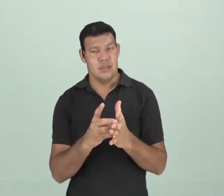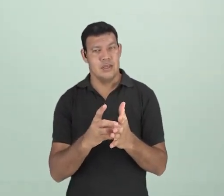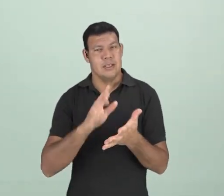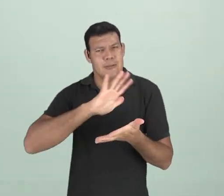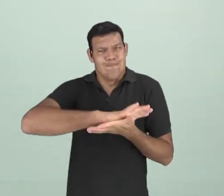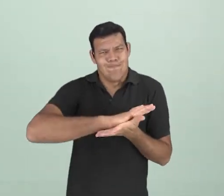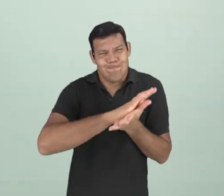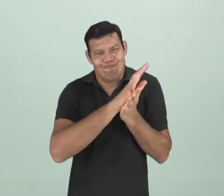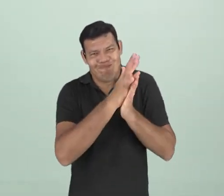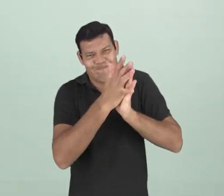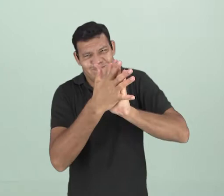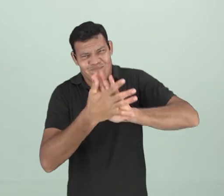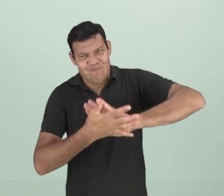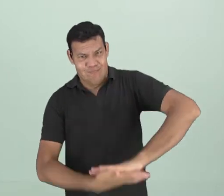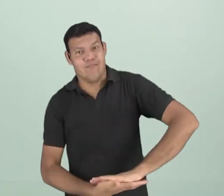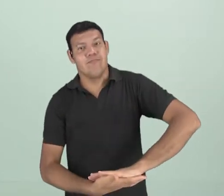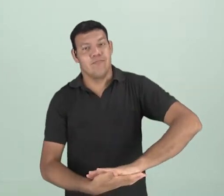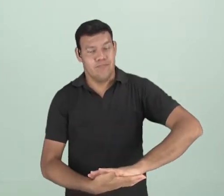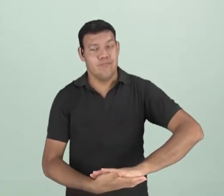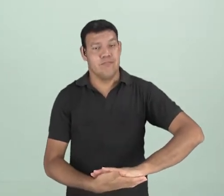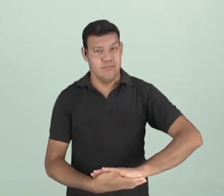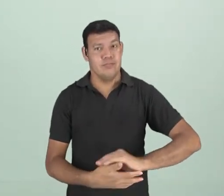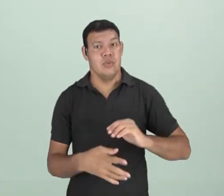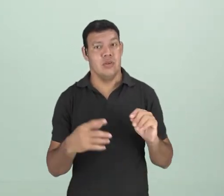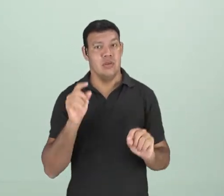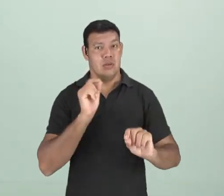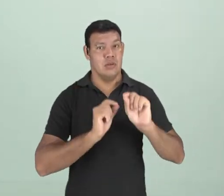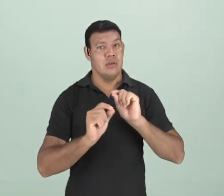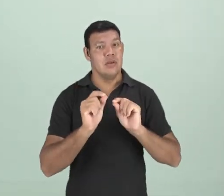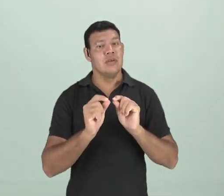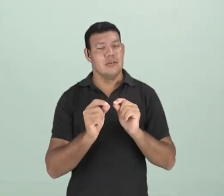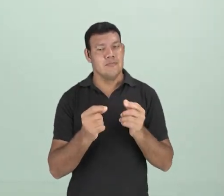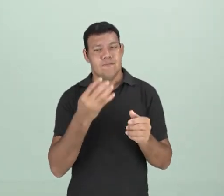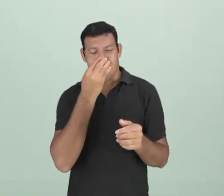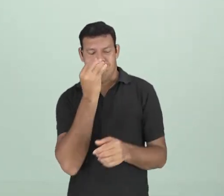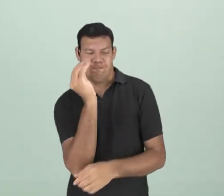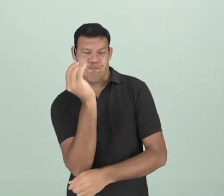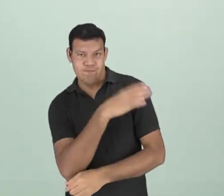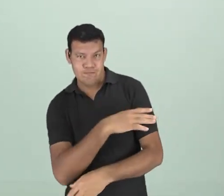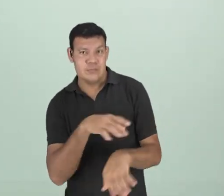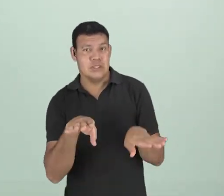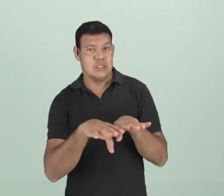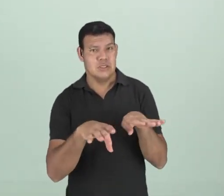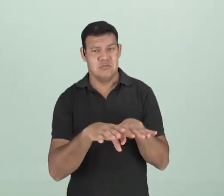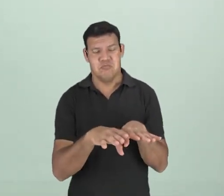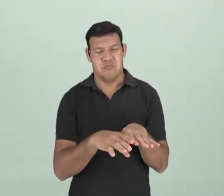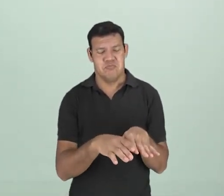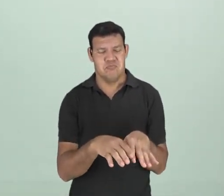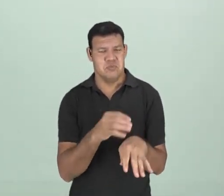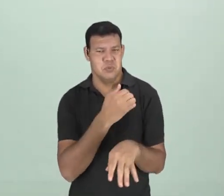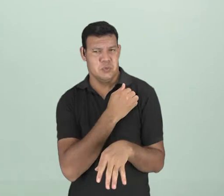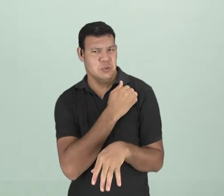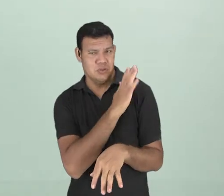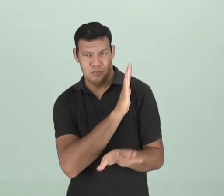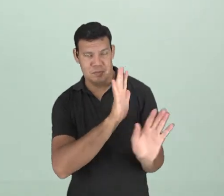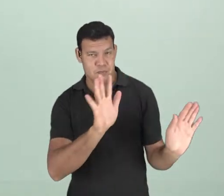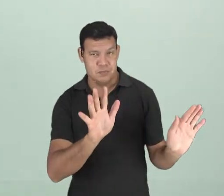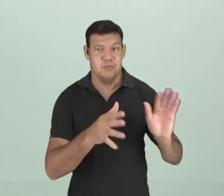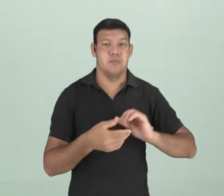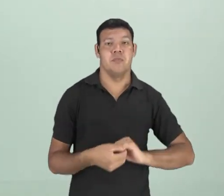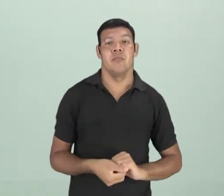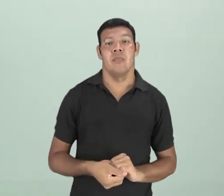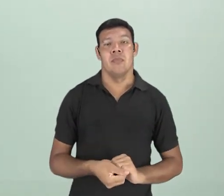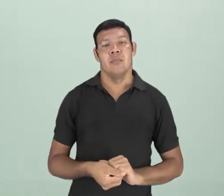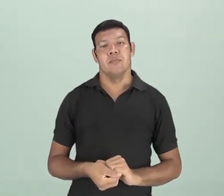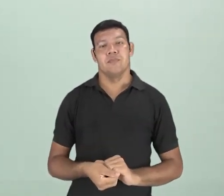massacrada e cada vez mais menosprezada e não levado em consideração.